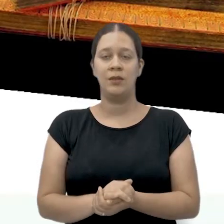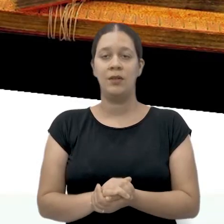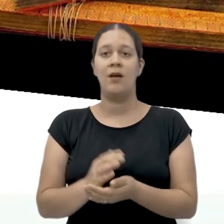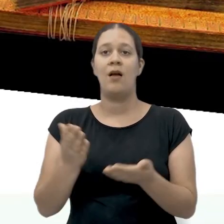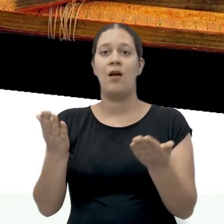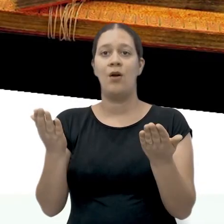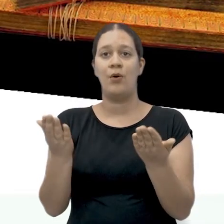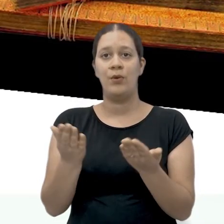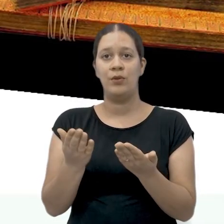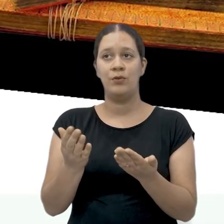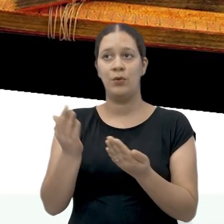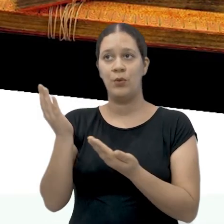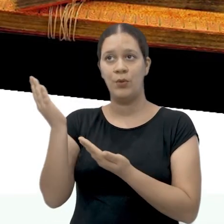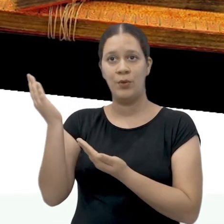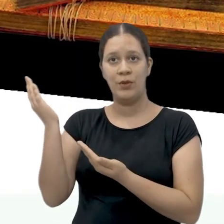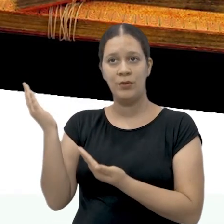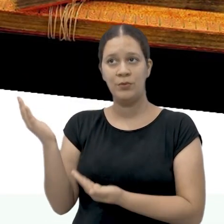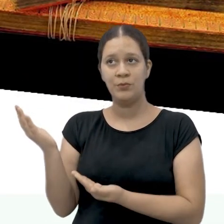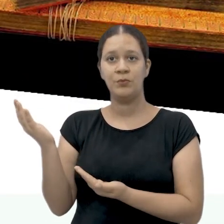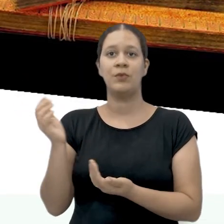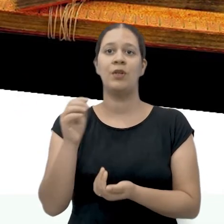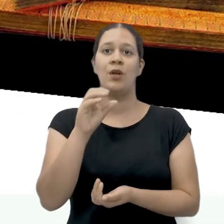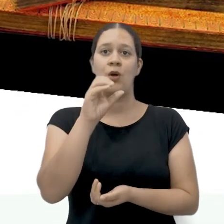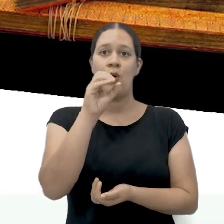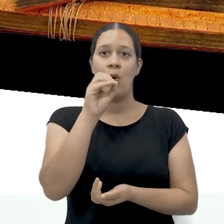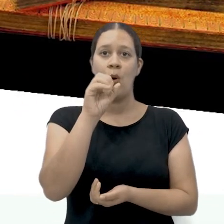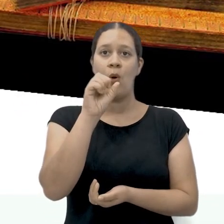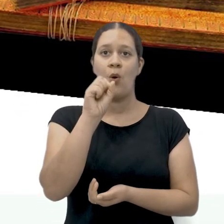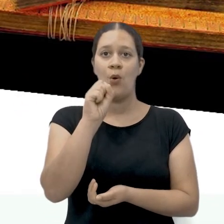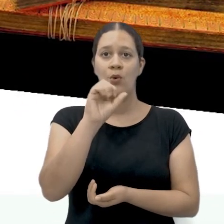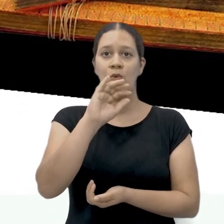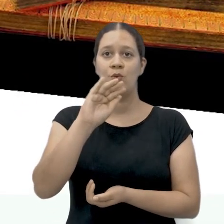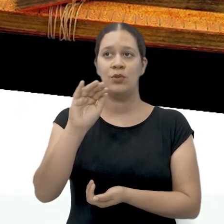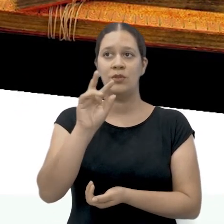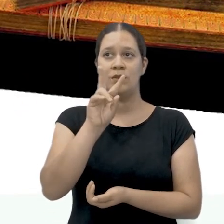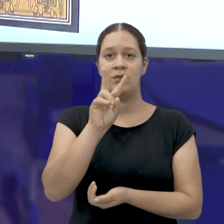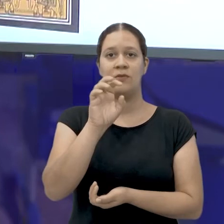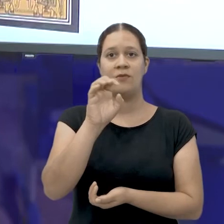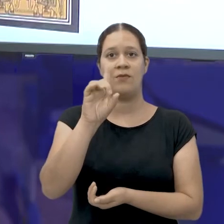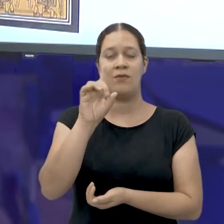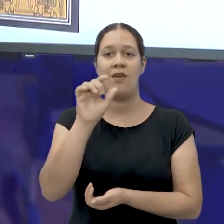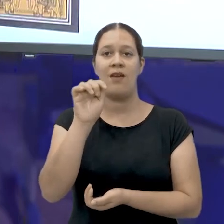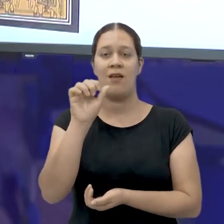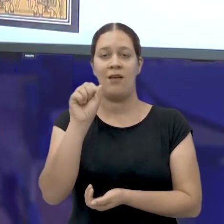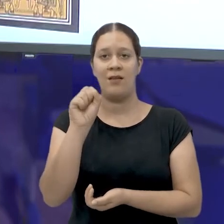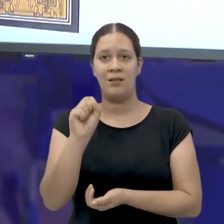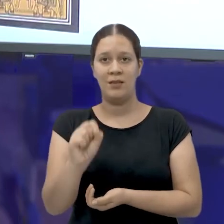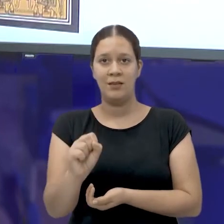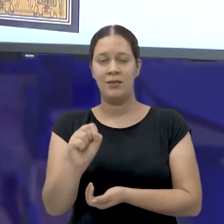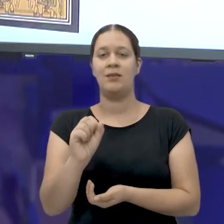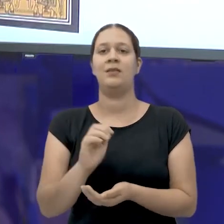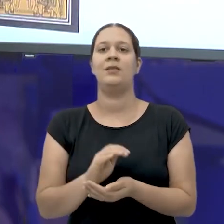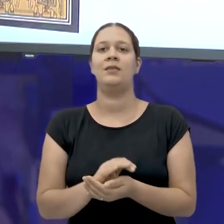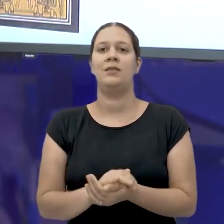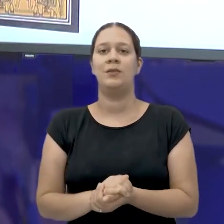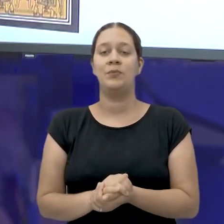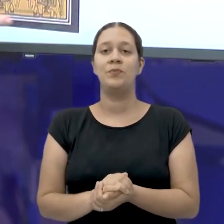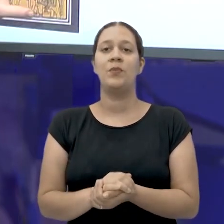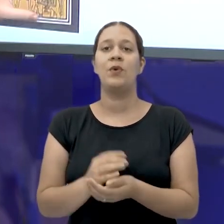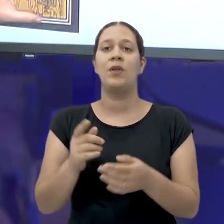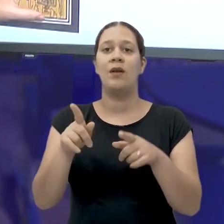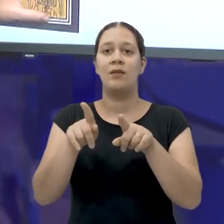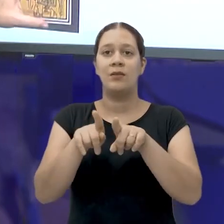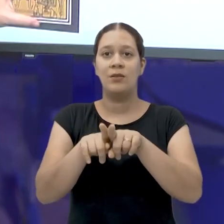Vedas, que é aquele livro sagrado para o hinduísmo. Seguindo aqui, nós temos, até